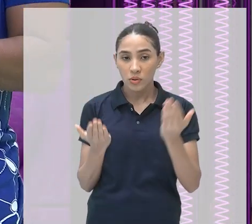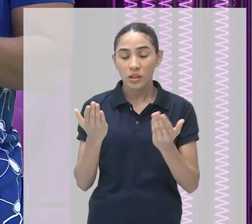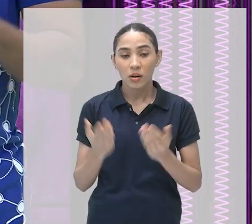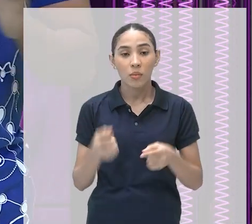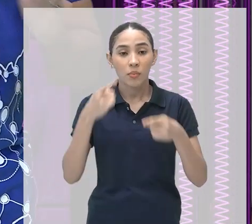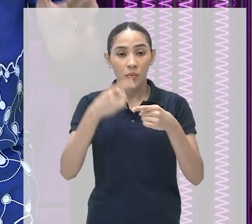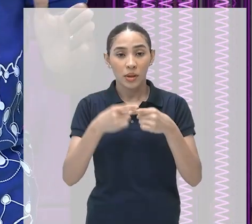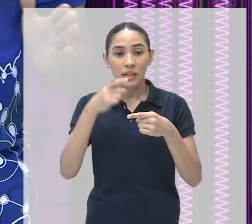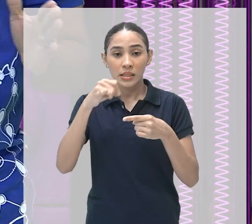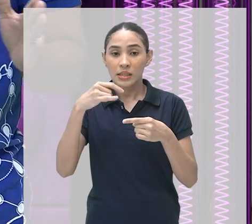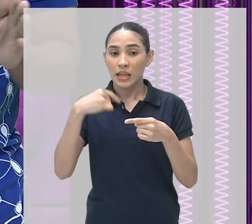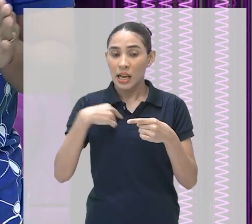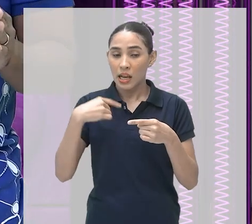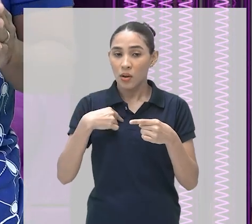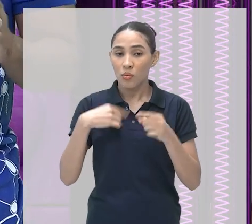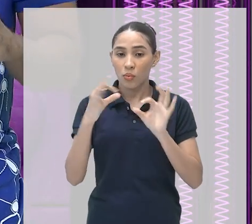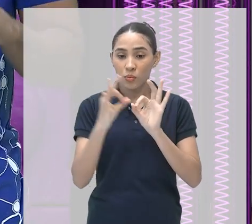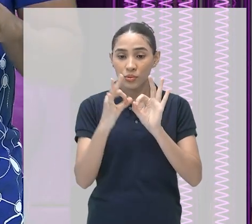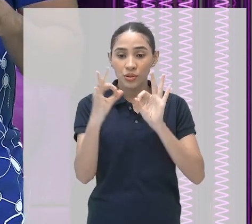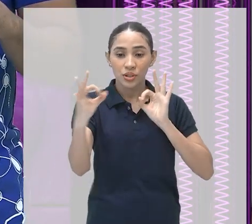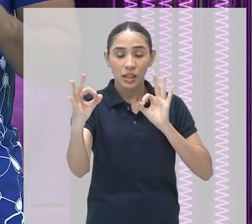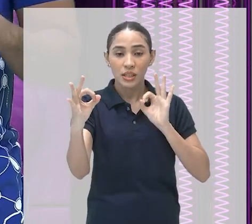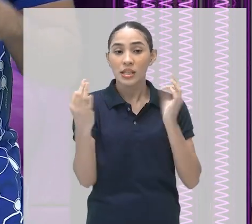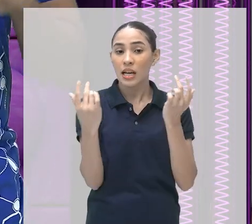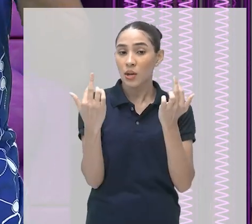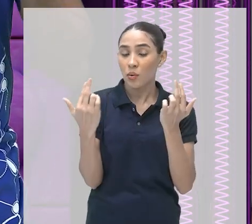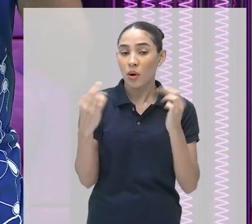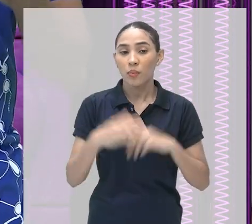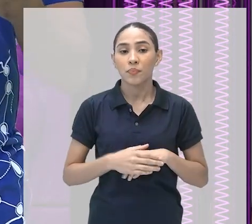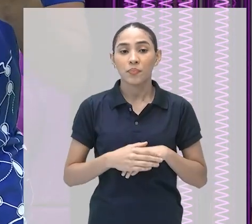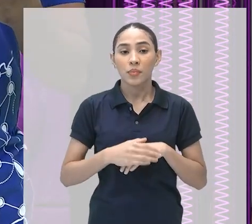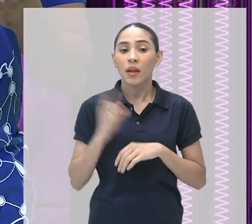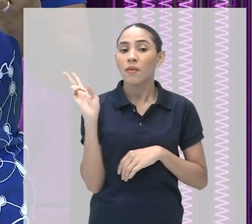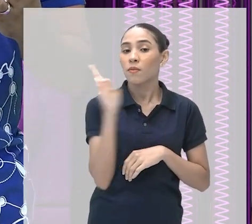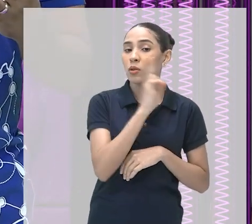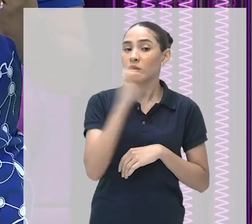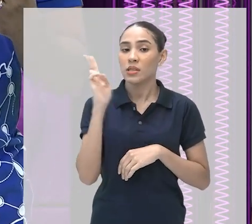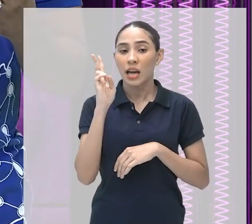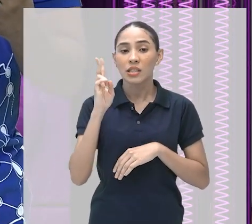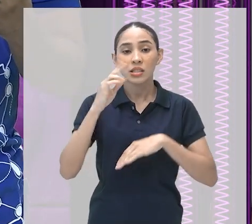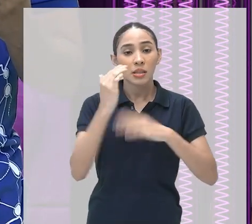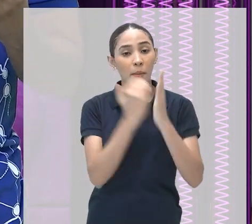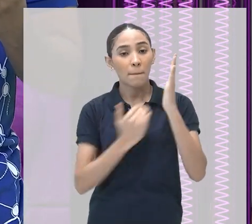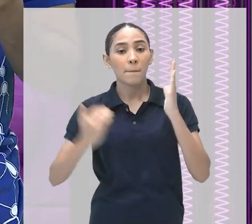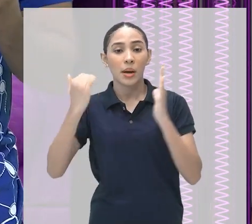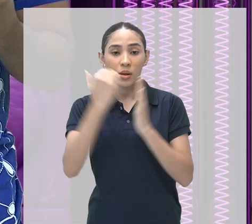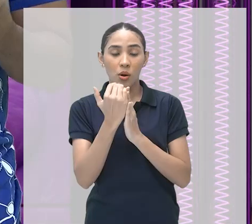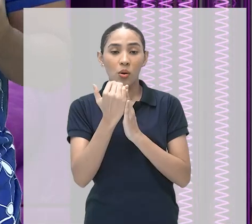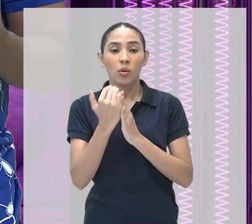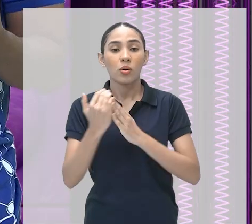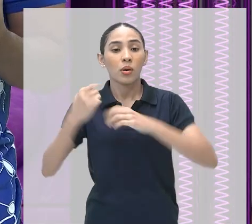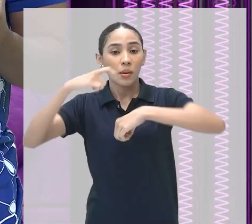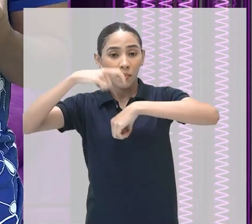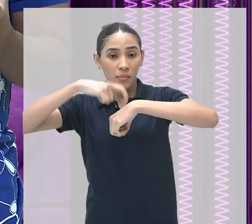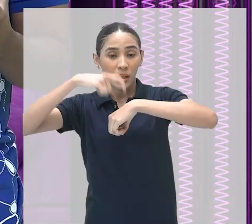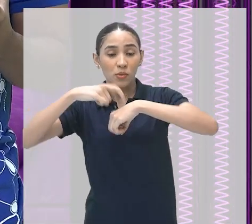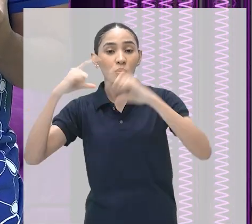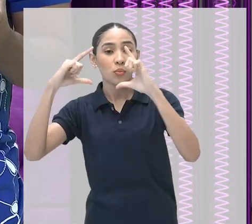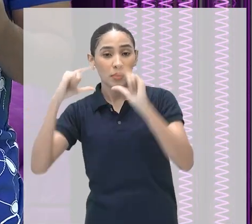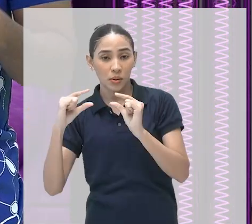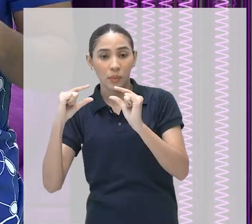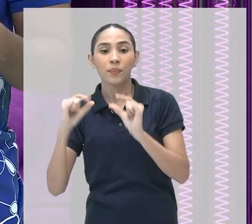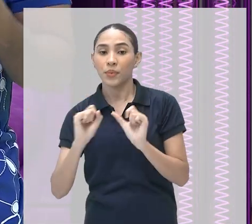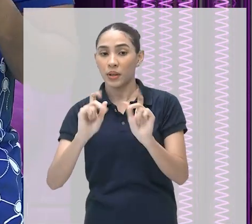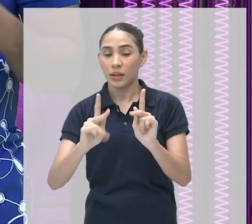se eu vou percorrer a mesma distância, quando a velocidade é maior, eu vou percorrer isso em um tempo menor,